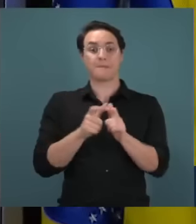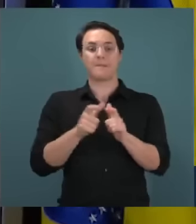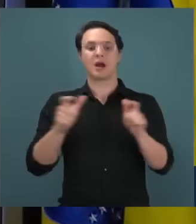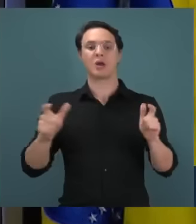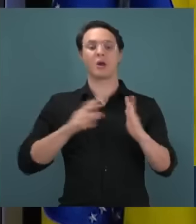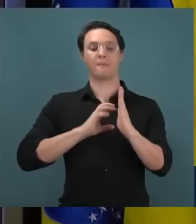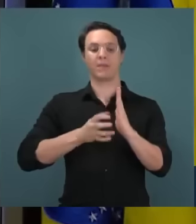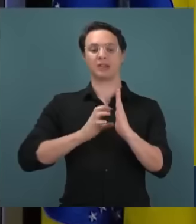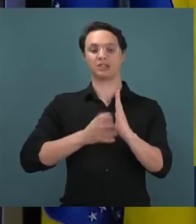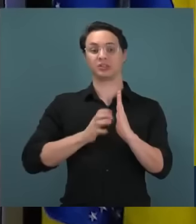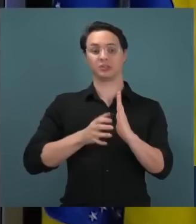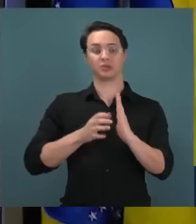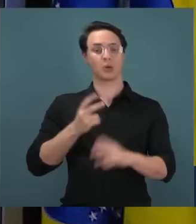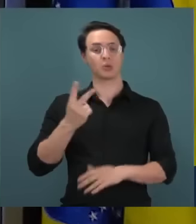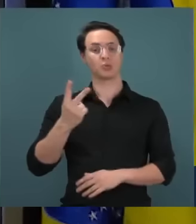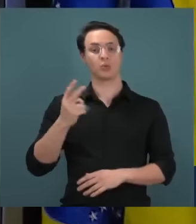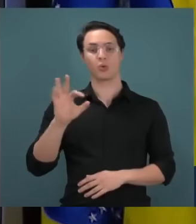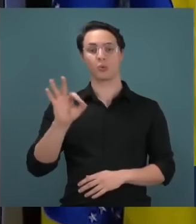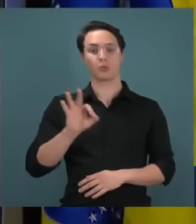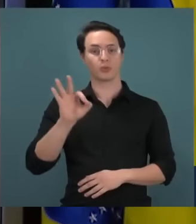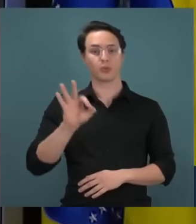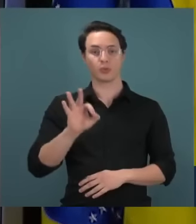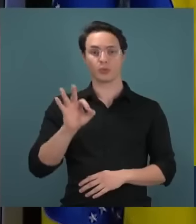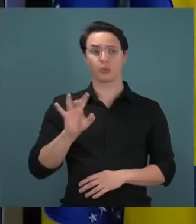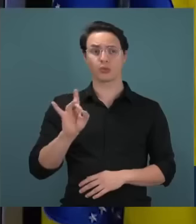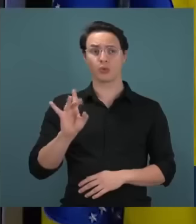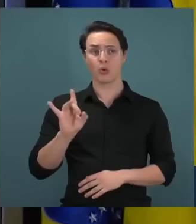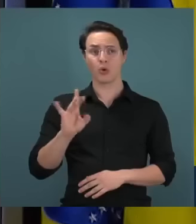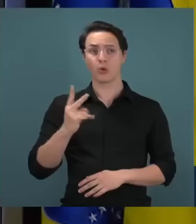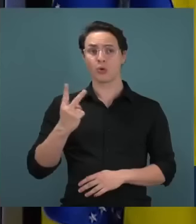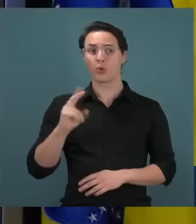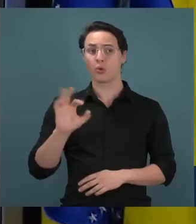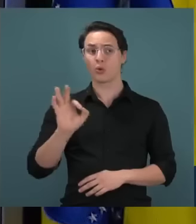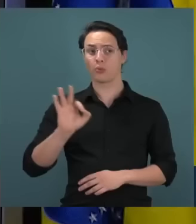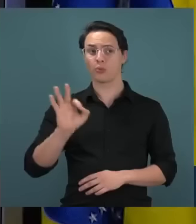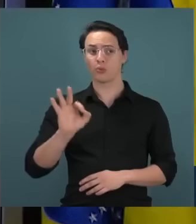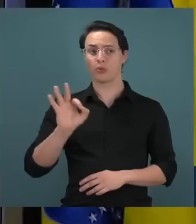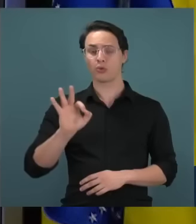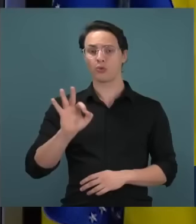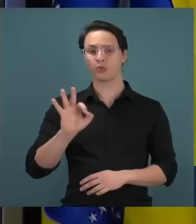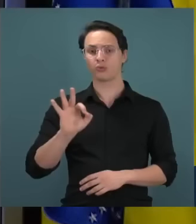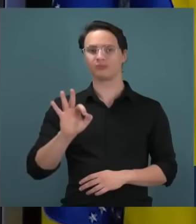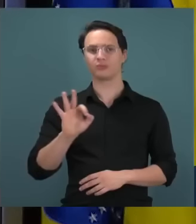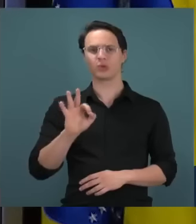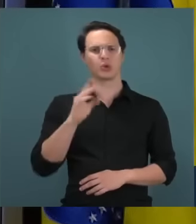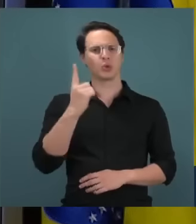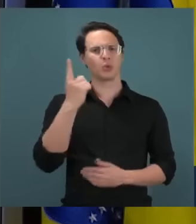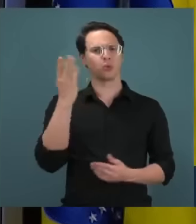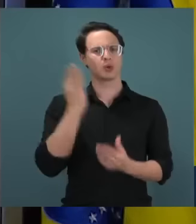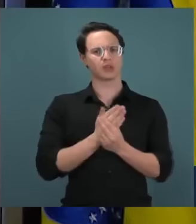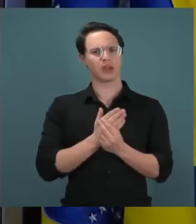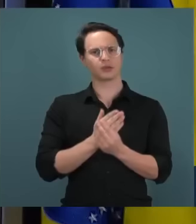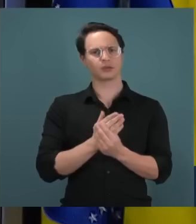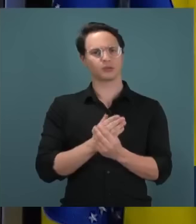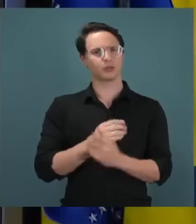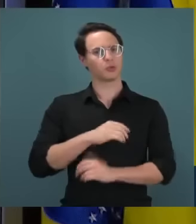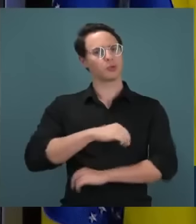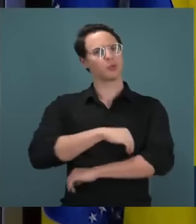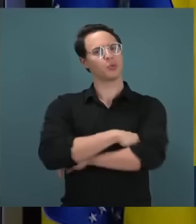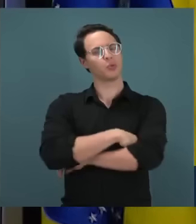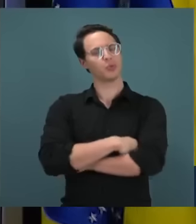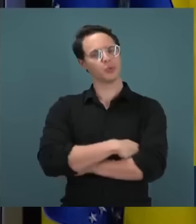tem 2%, ou seja, apenas um único processo. Engraçado, né?